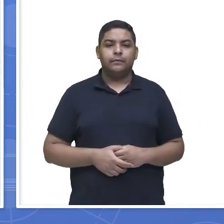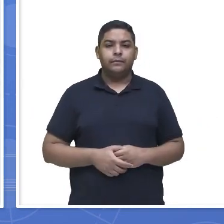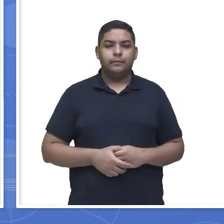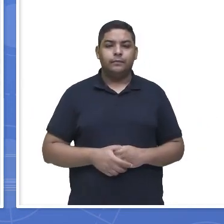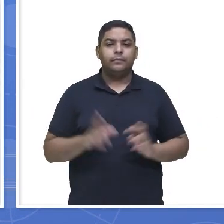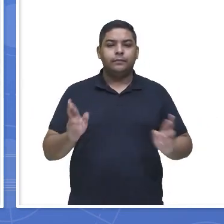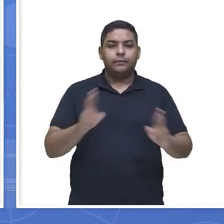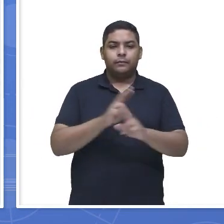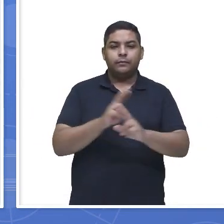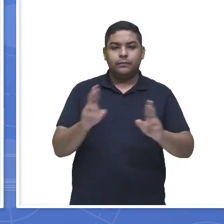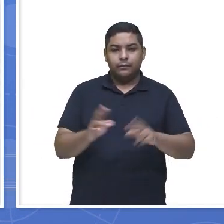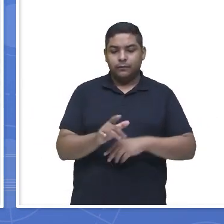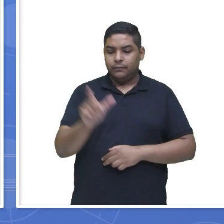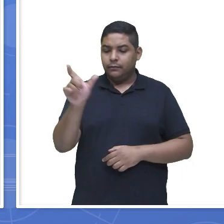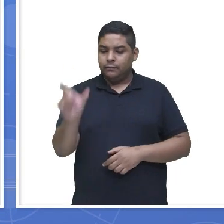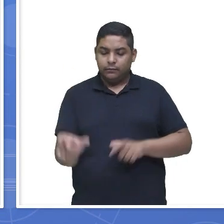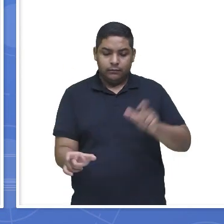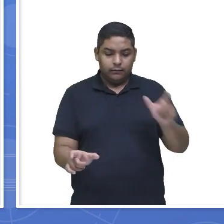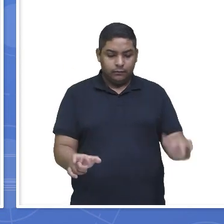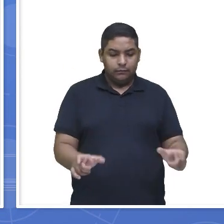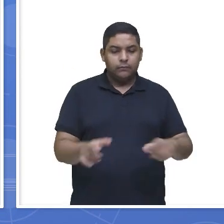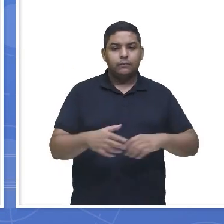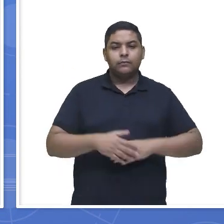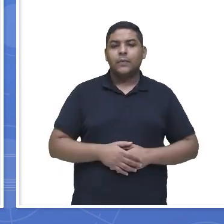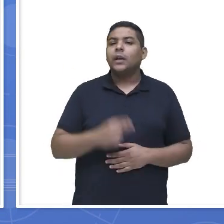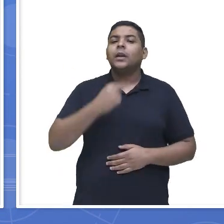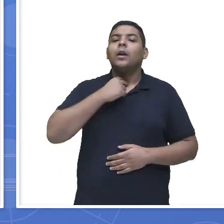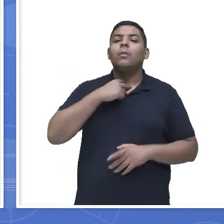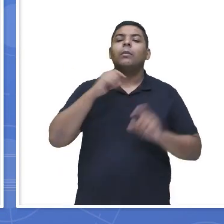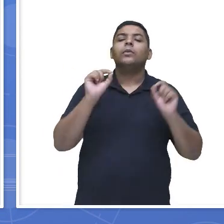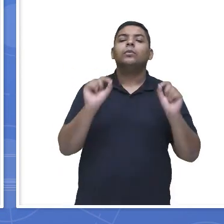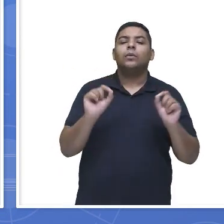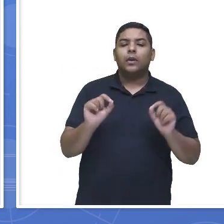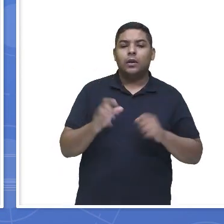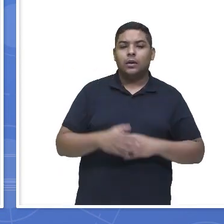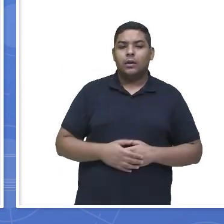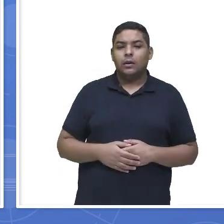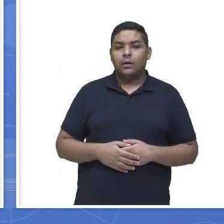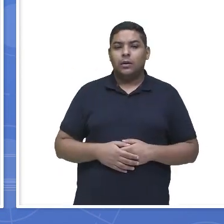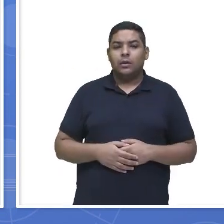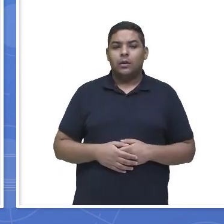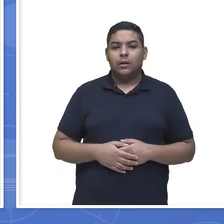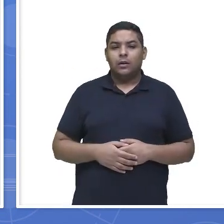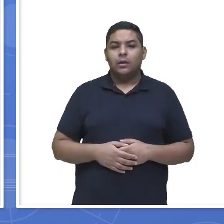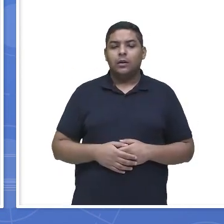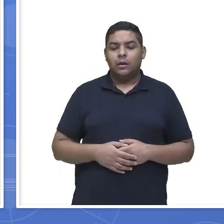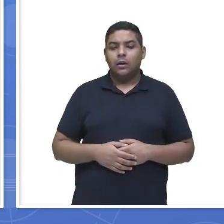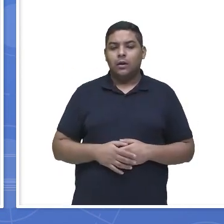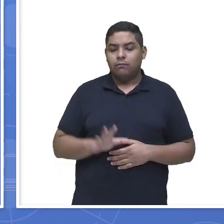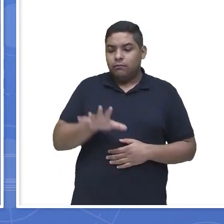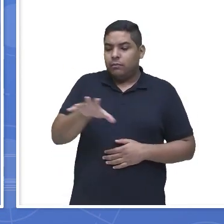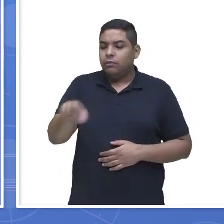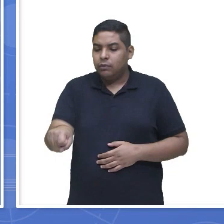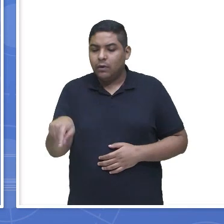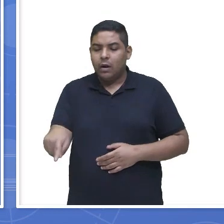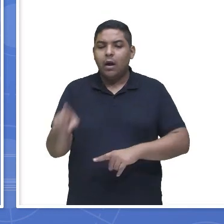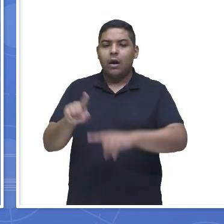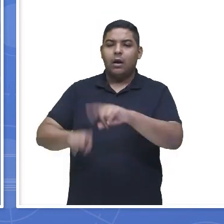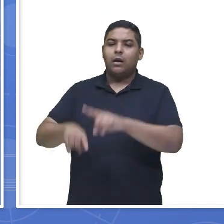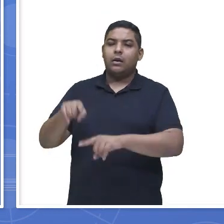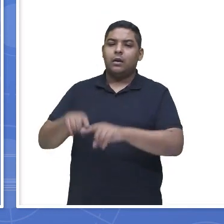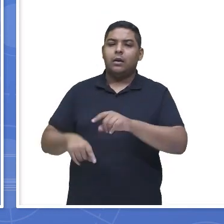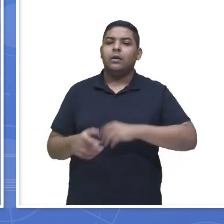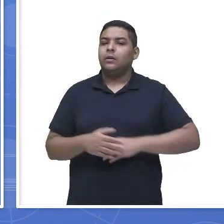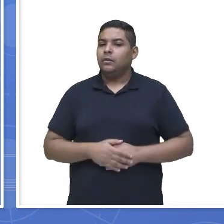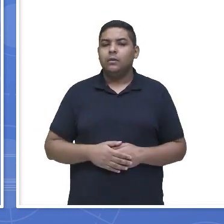seguinte, o sujeito não pode apreender o objeto. Isso é o ceticismo. O sujeito